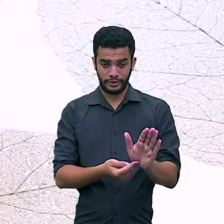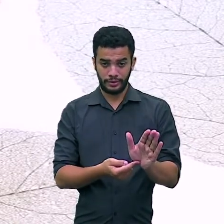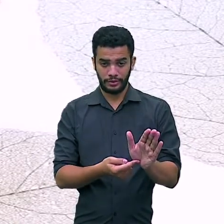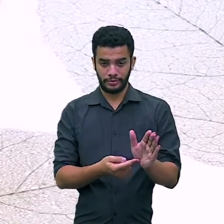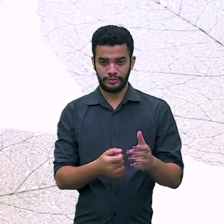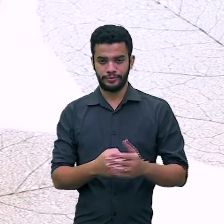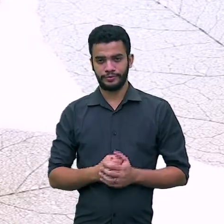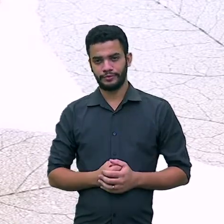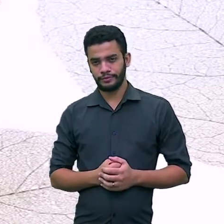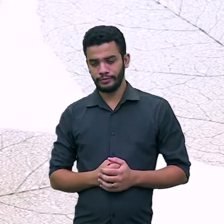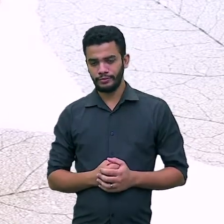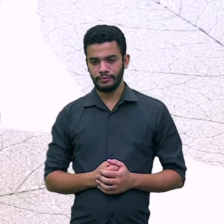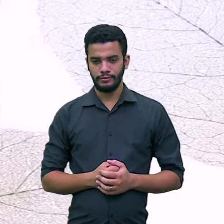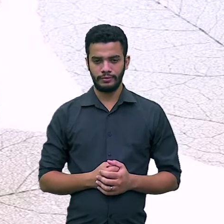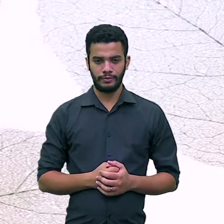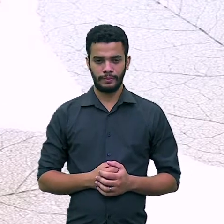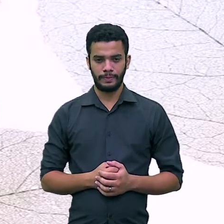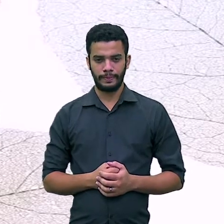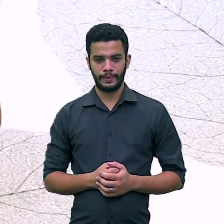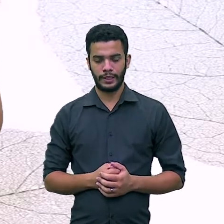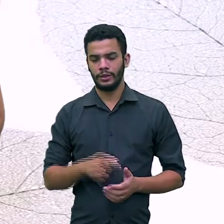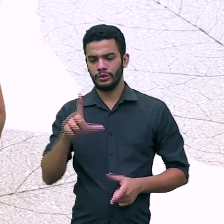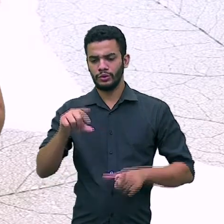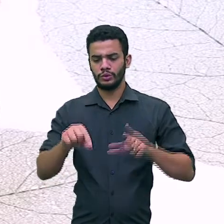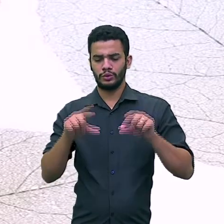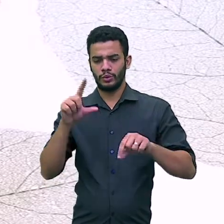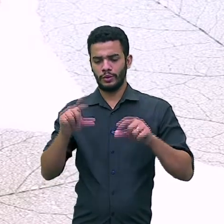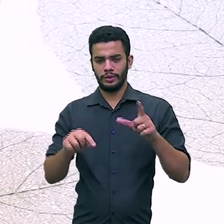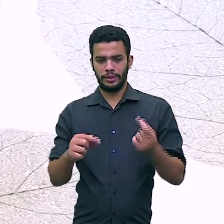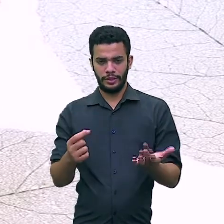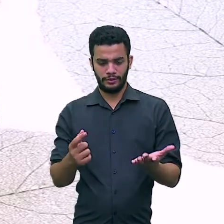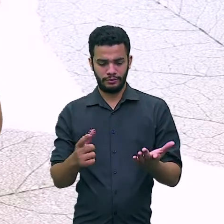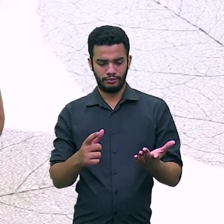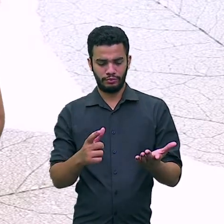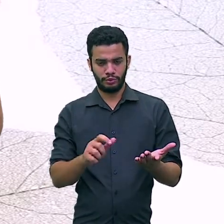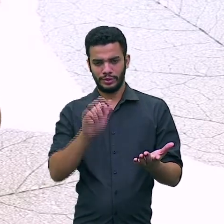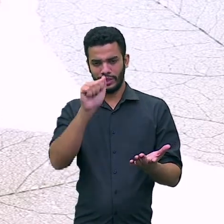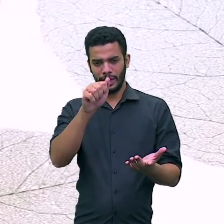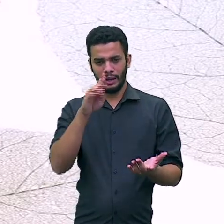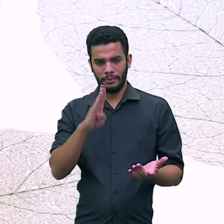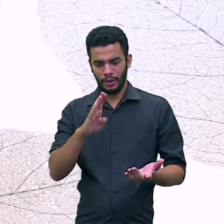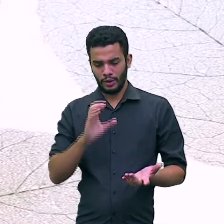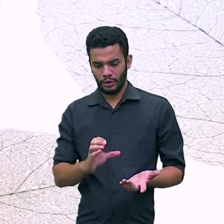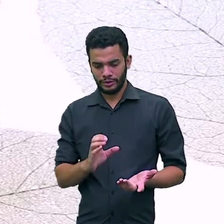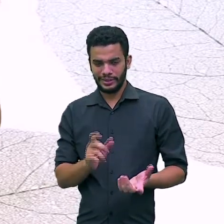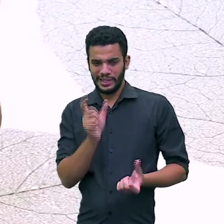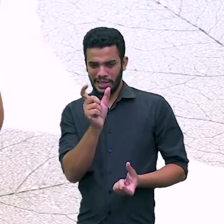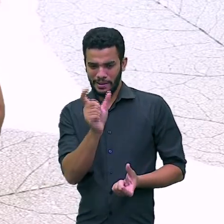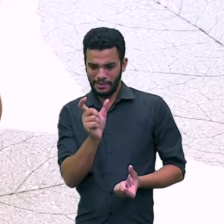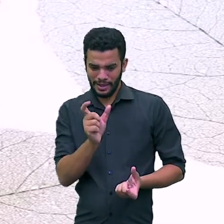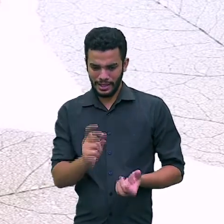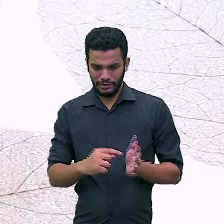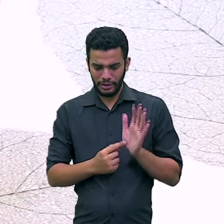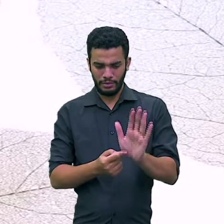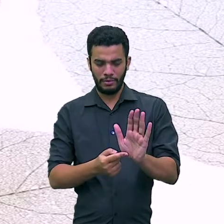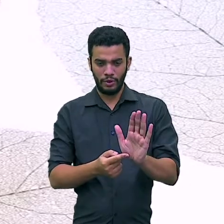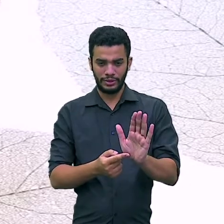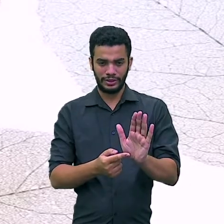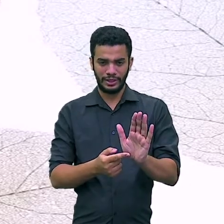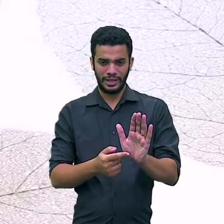comigo. Assinale a alternativa em que a palavra destacada não expressa uma